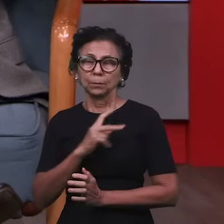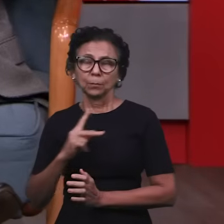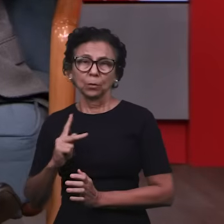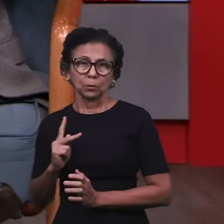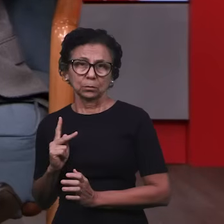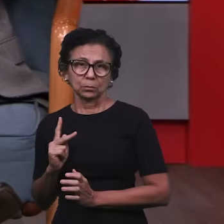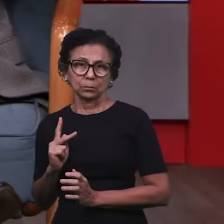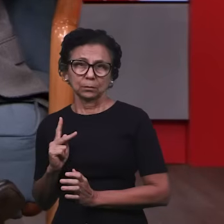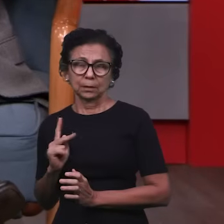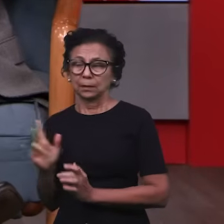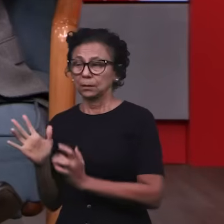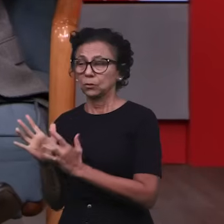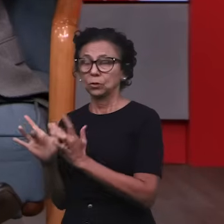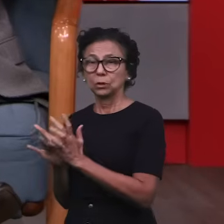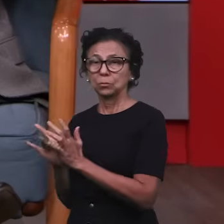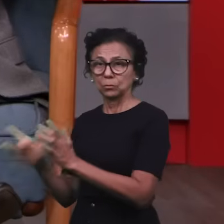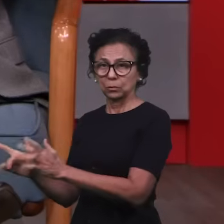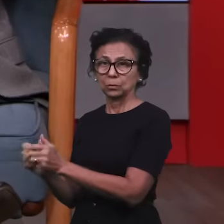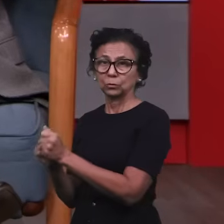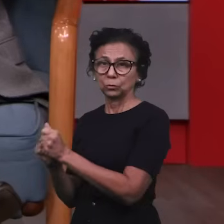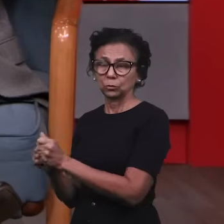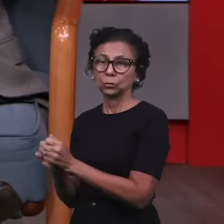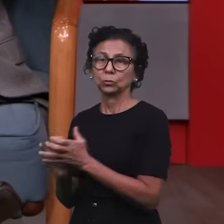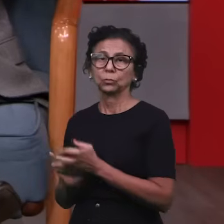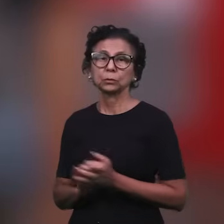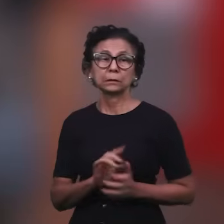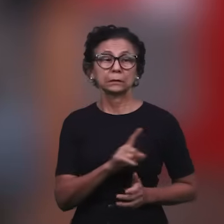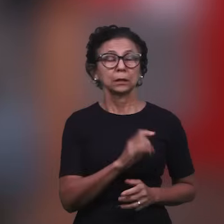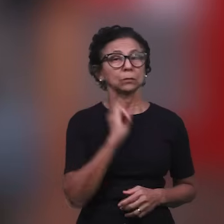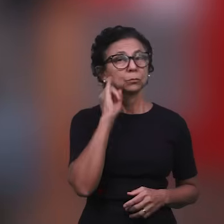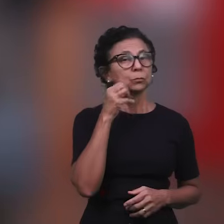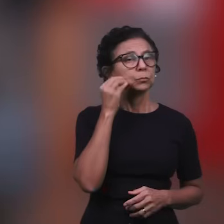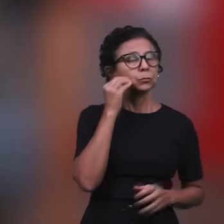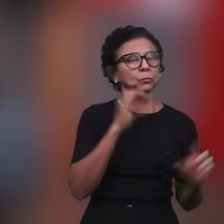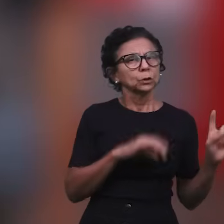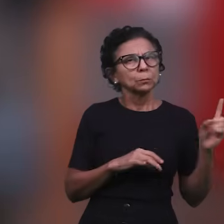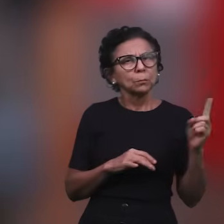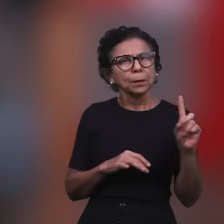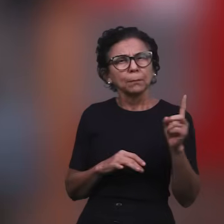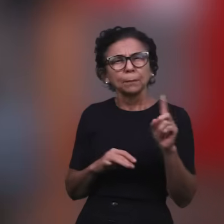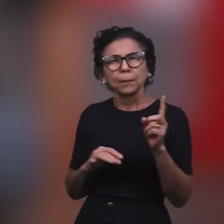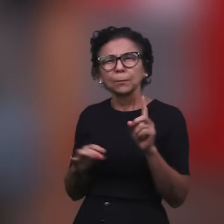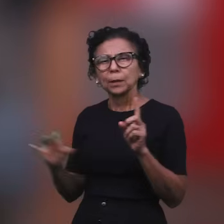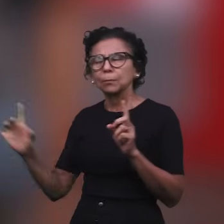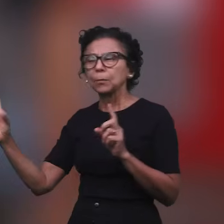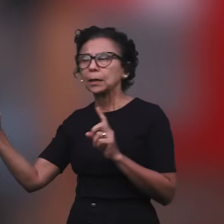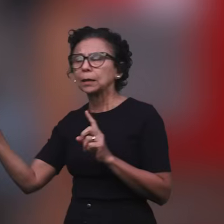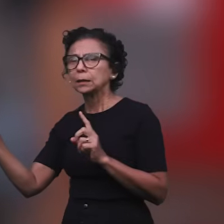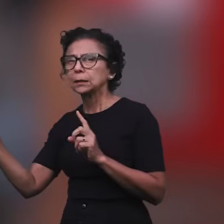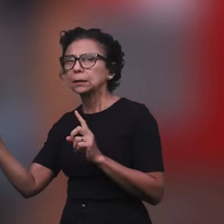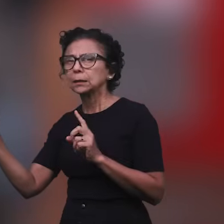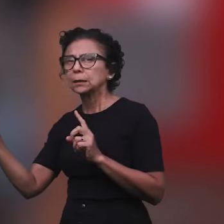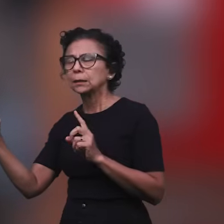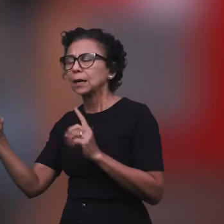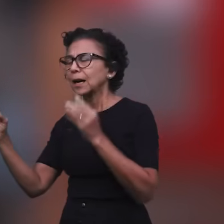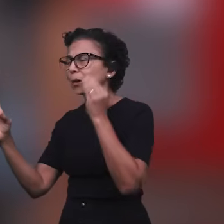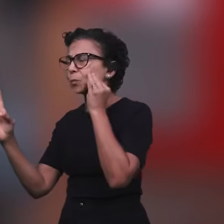beijo. Então Judas se aproxima e beija